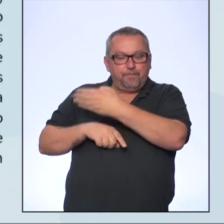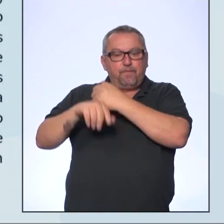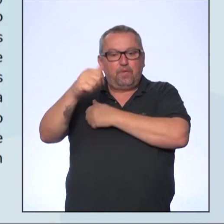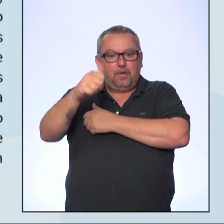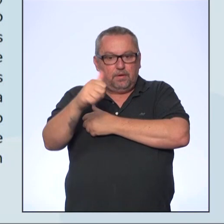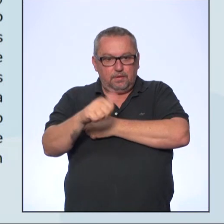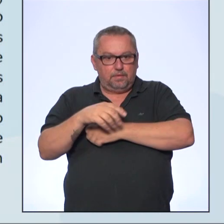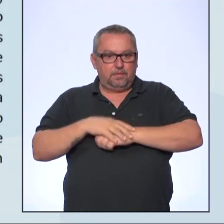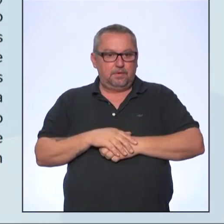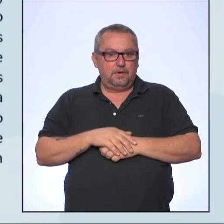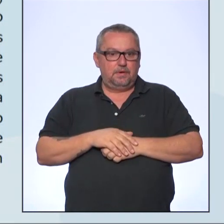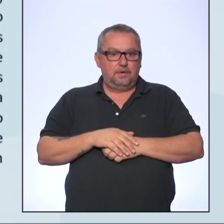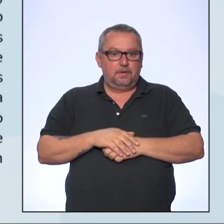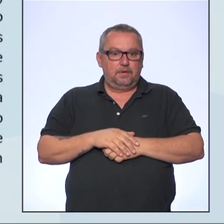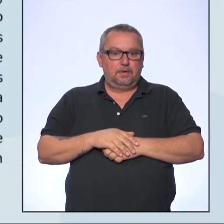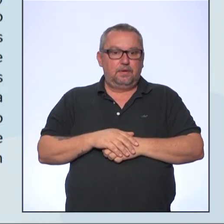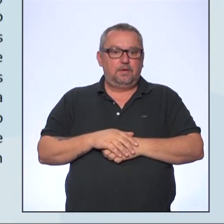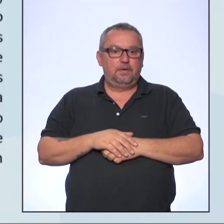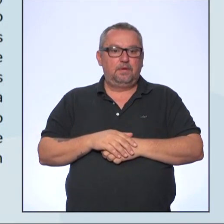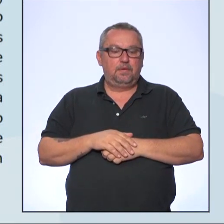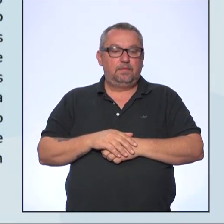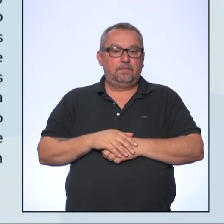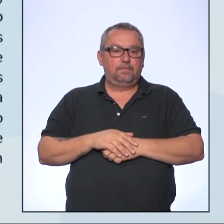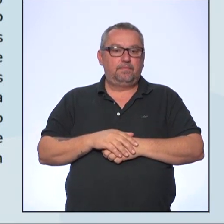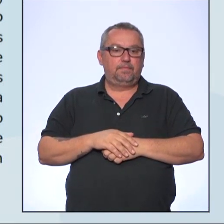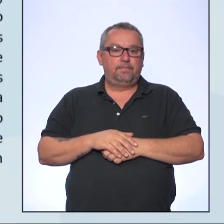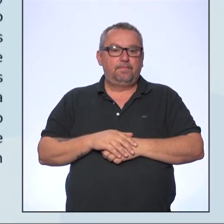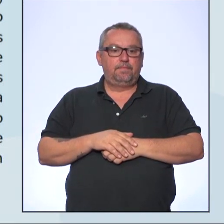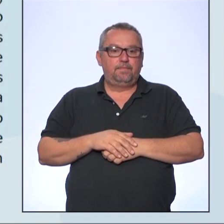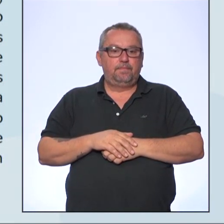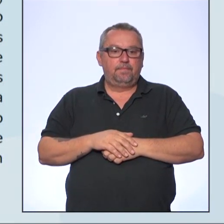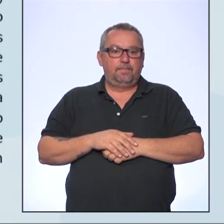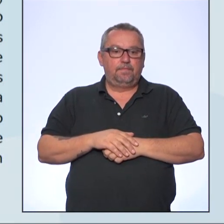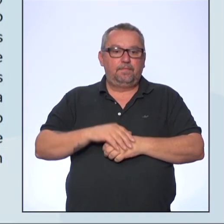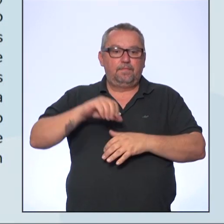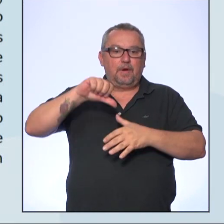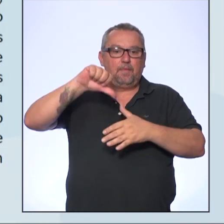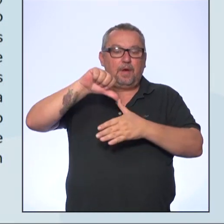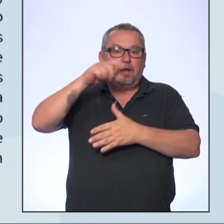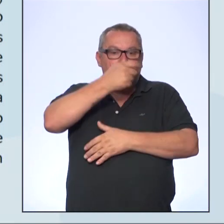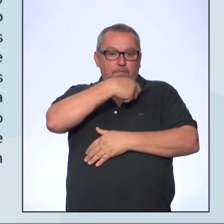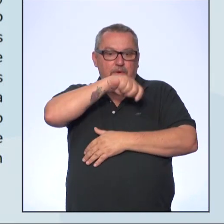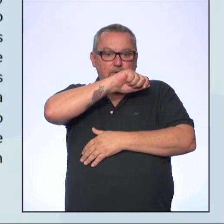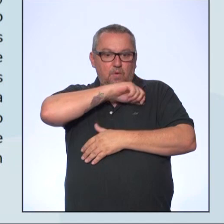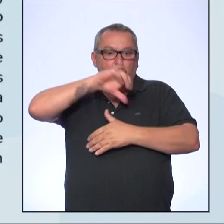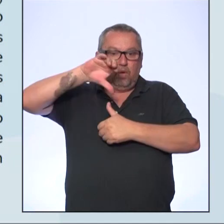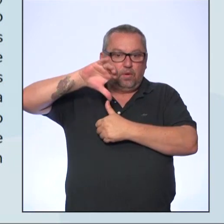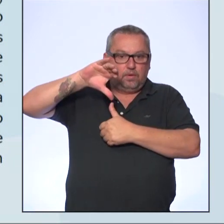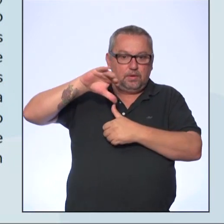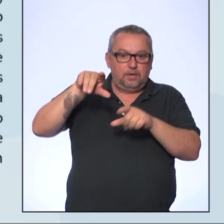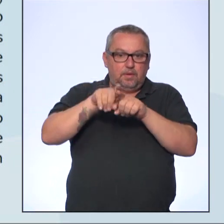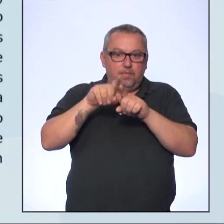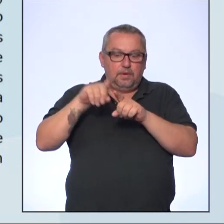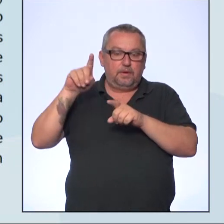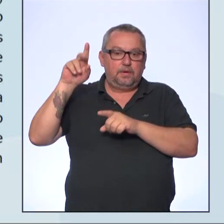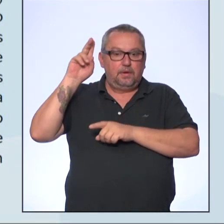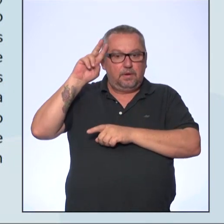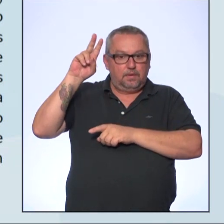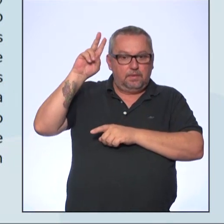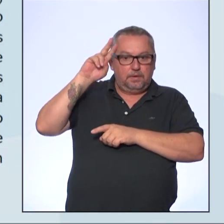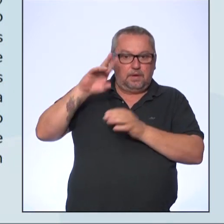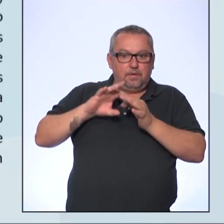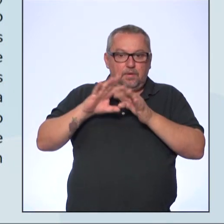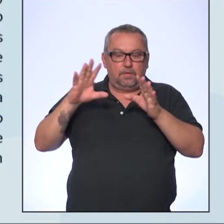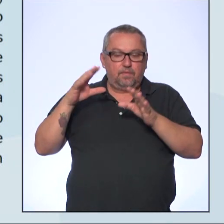esse assunto. Acompanhem comigo. Na América Espanhola, os princípios de liberdade, igualdade e